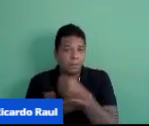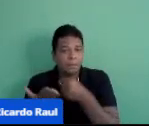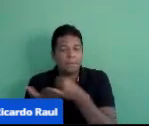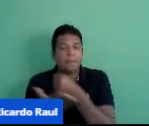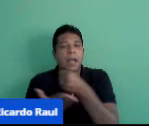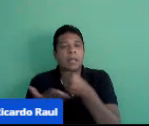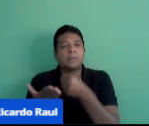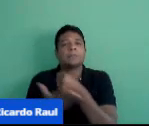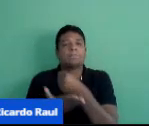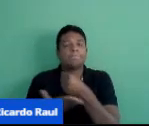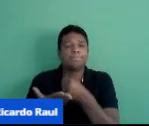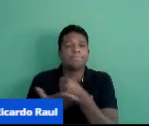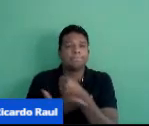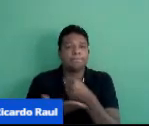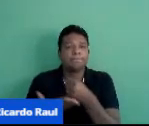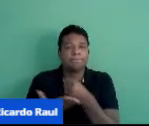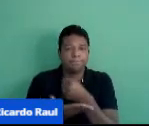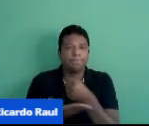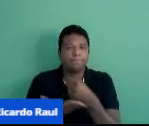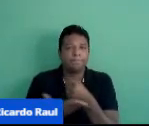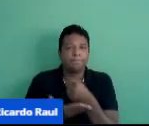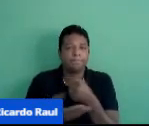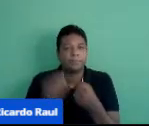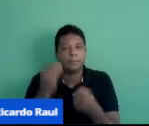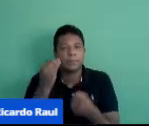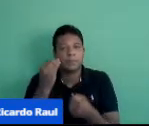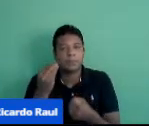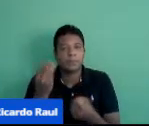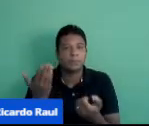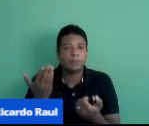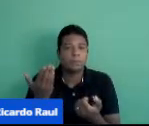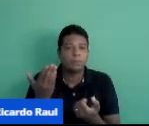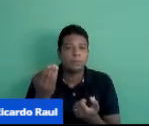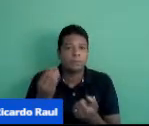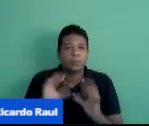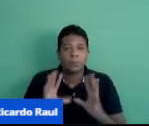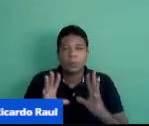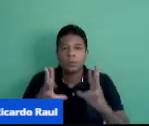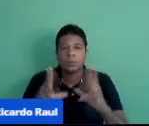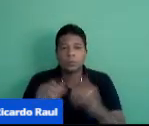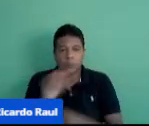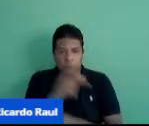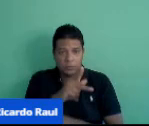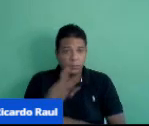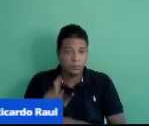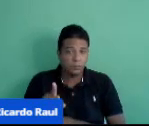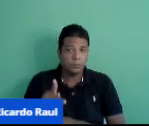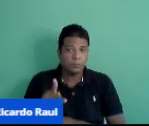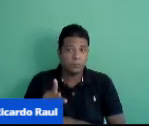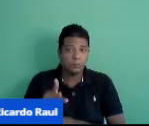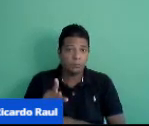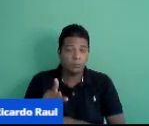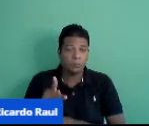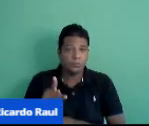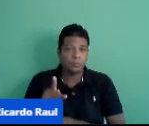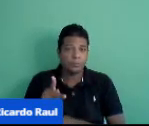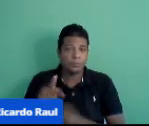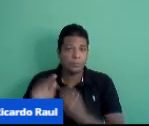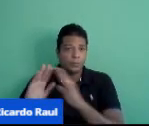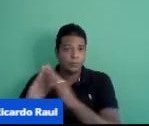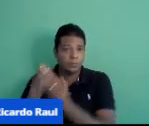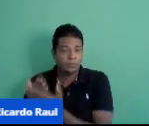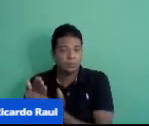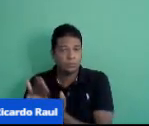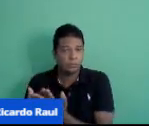né, para novas possibilidades, levando em consideração todos os professores da rede, né, no caso. Eu